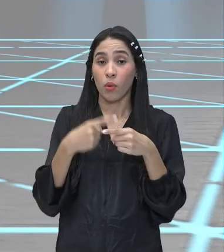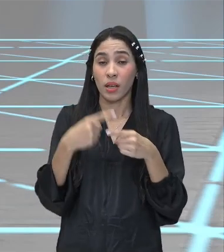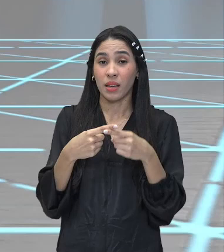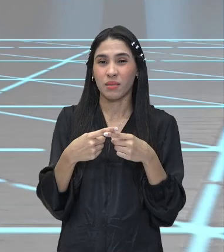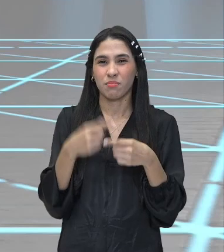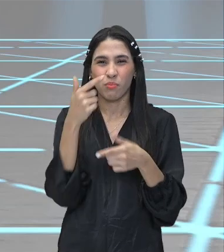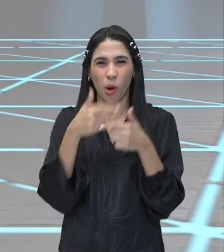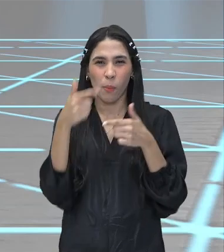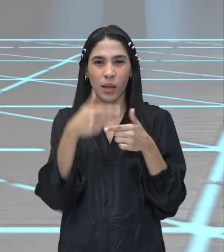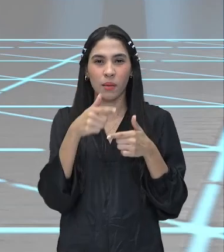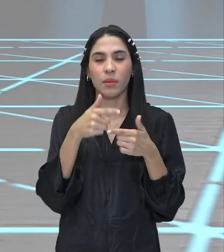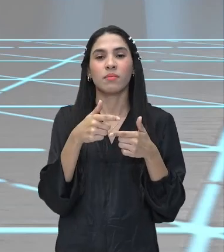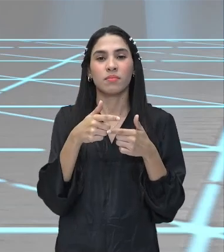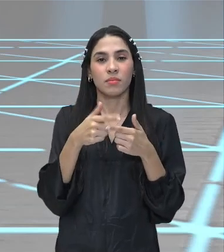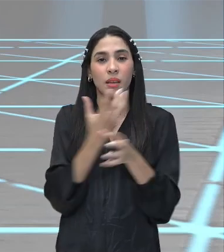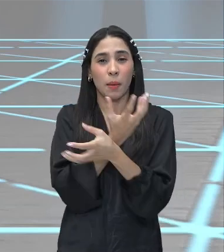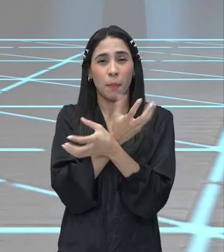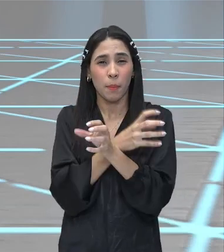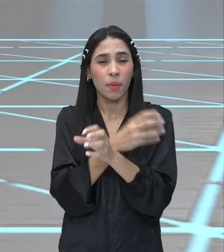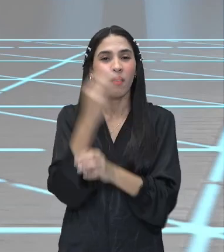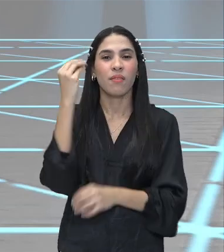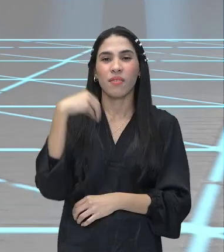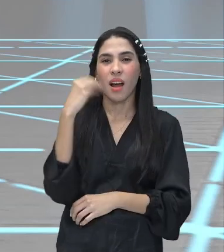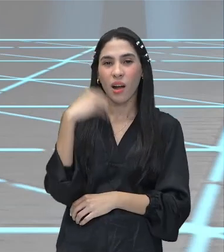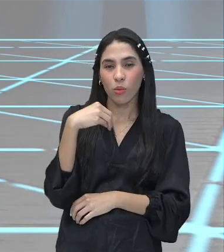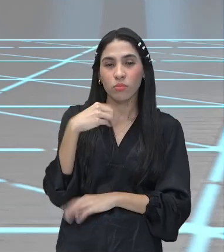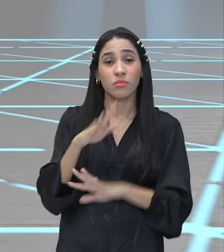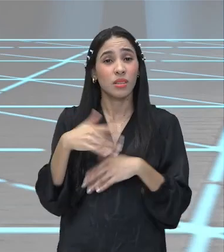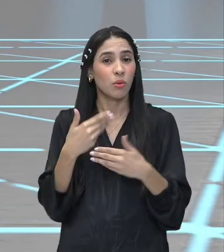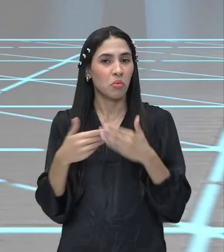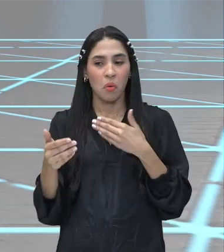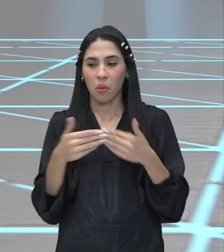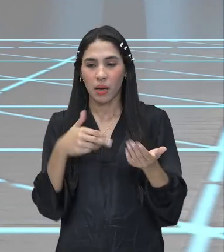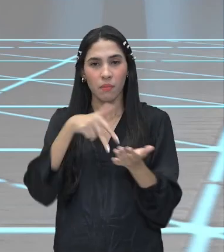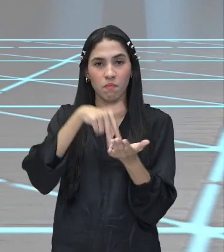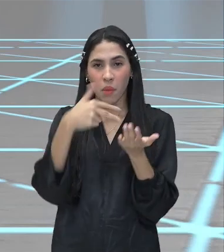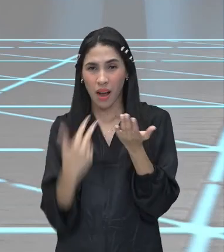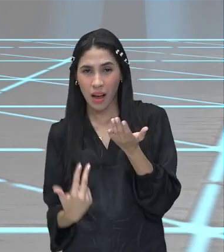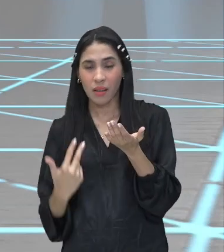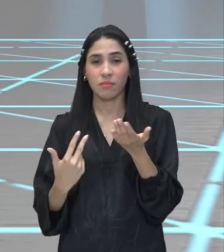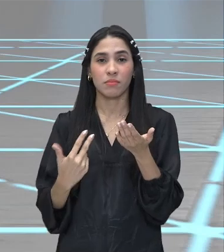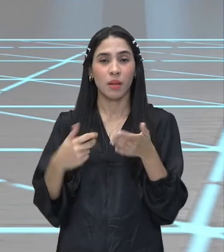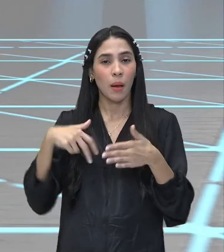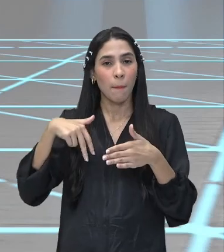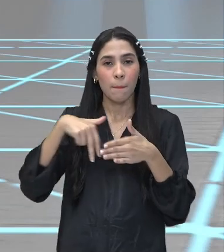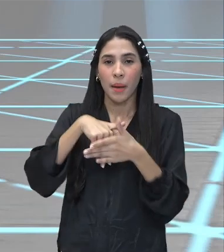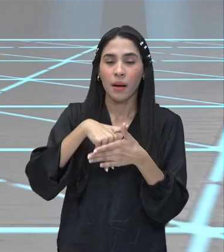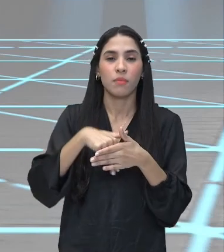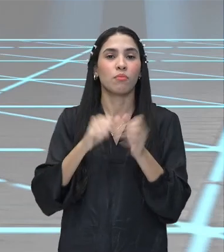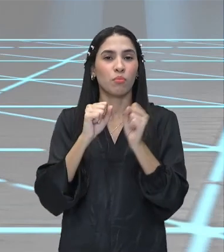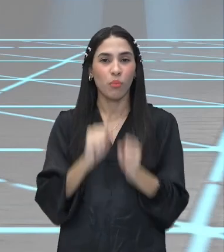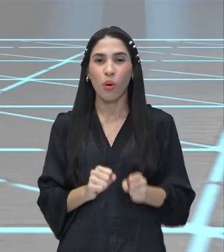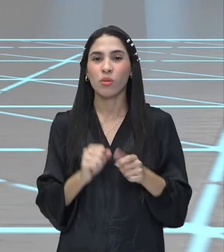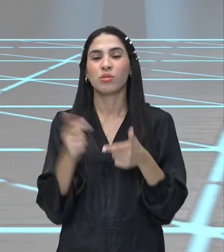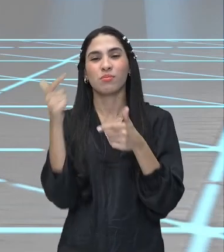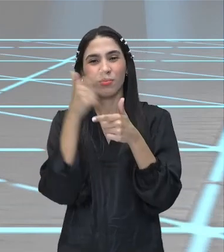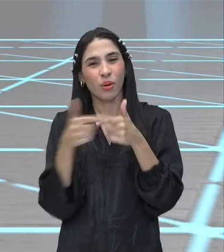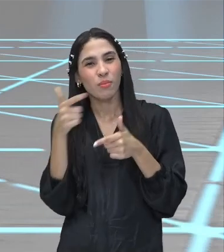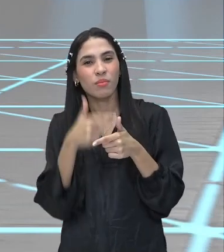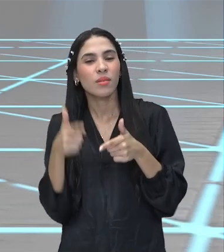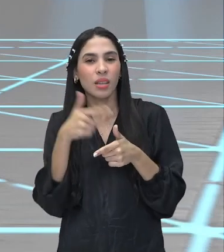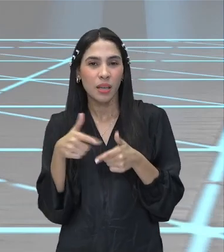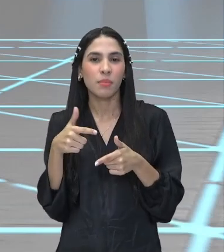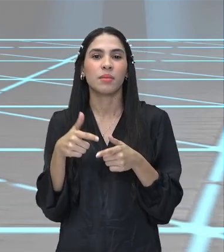nessa condição, seus ossos eles ficam muito enfraquecidos. Então, qualquer queda, qualquer baque pode ser um fator para ocasionar